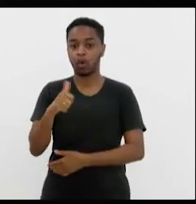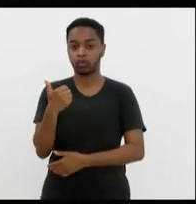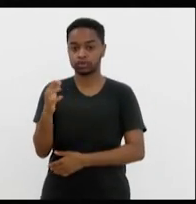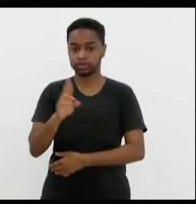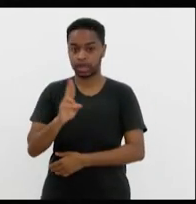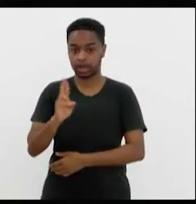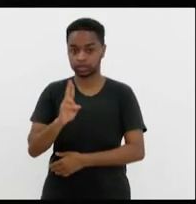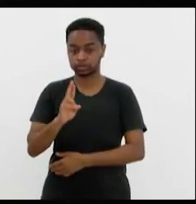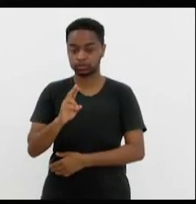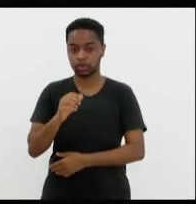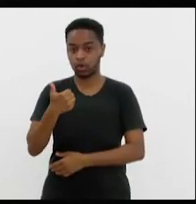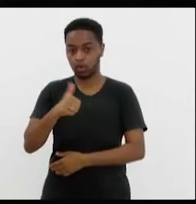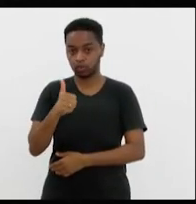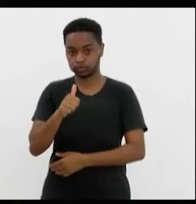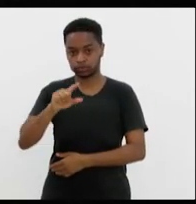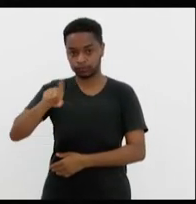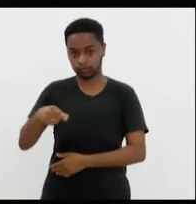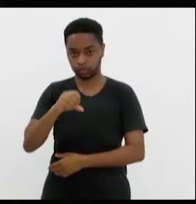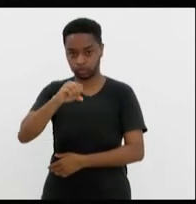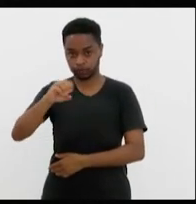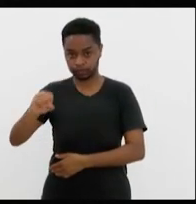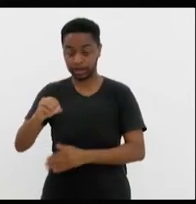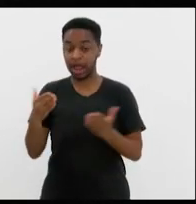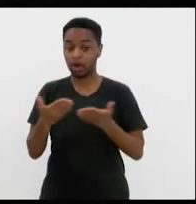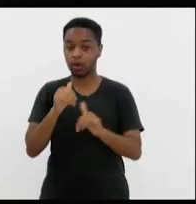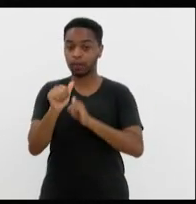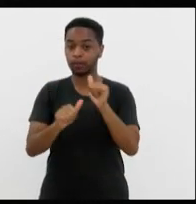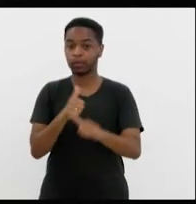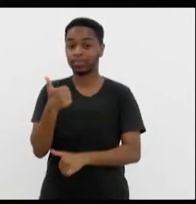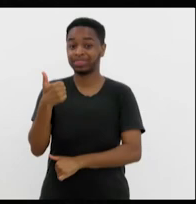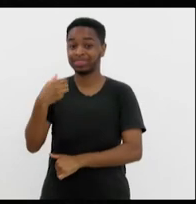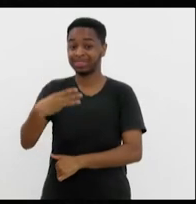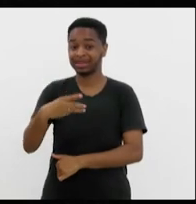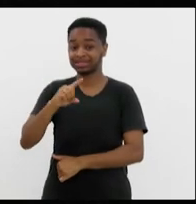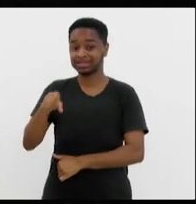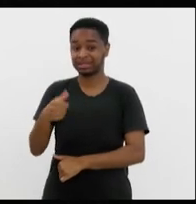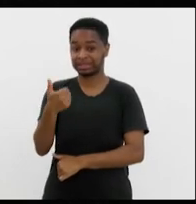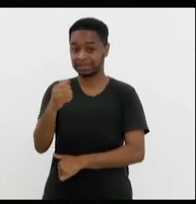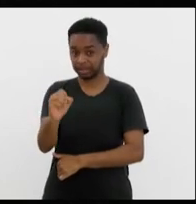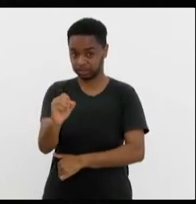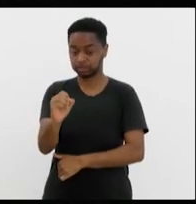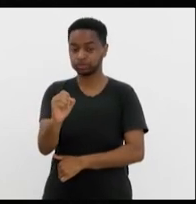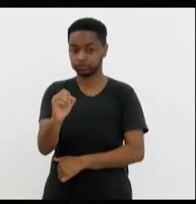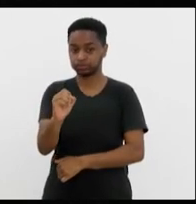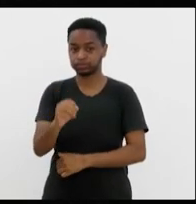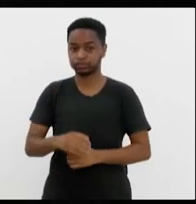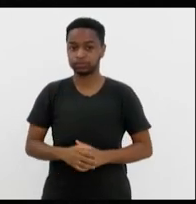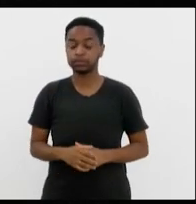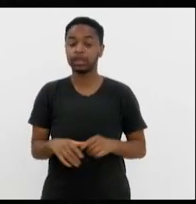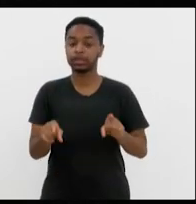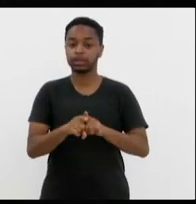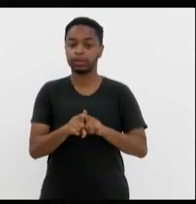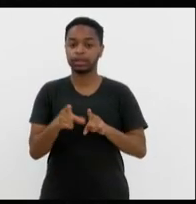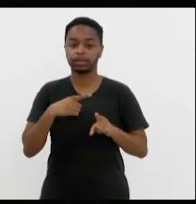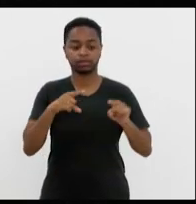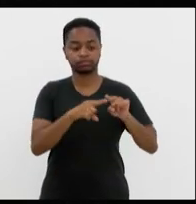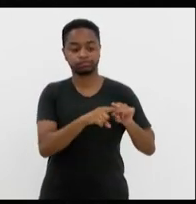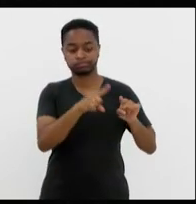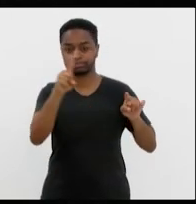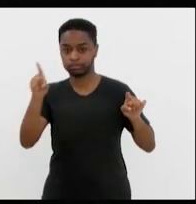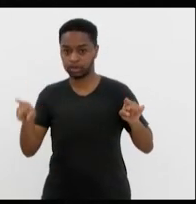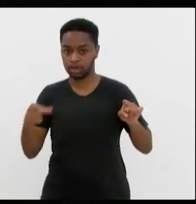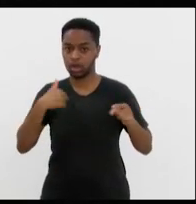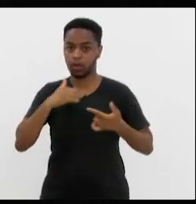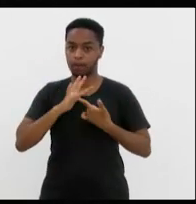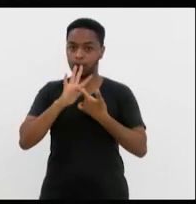R$ 11,90 e está passando para R$ 13,10. E tem a linha também, como exemplo que eu trago